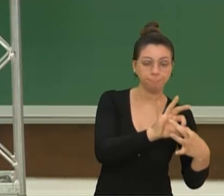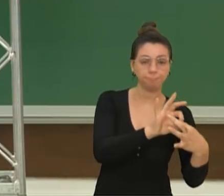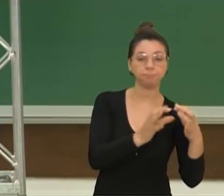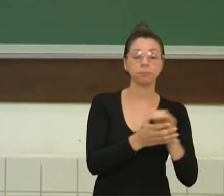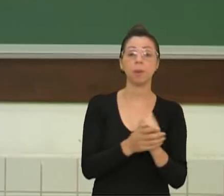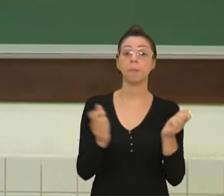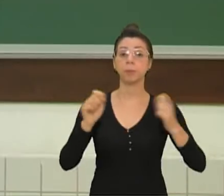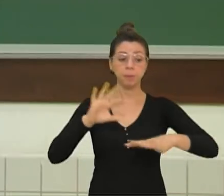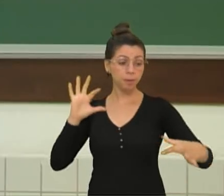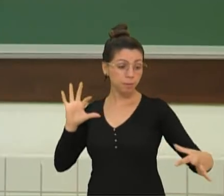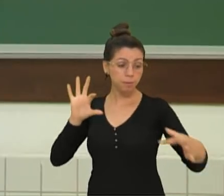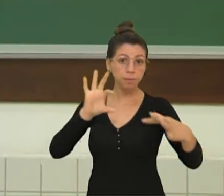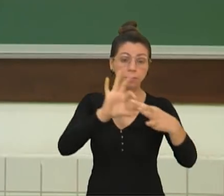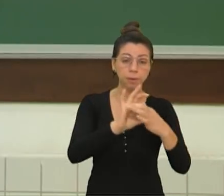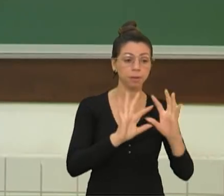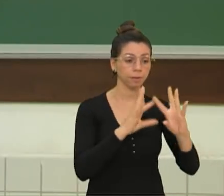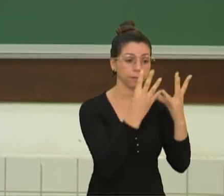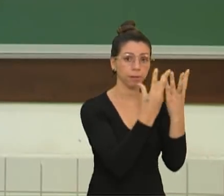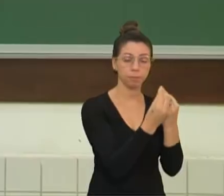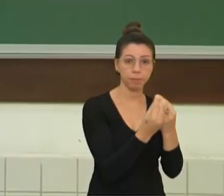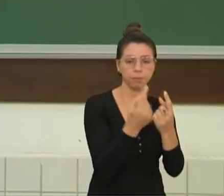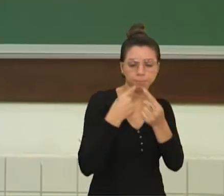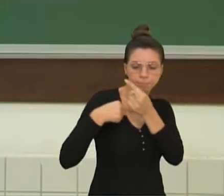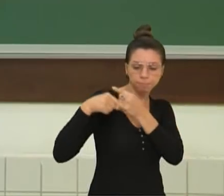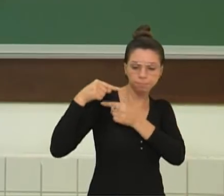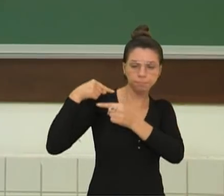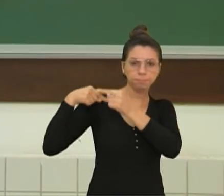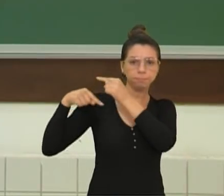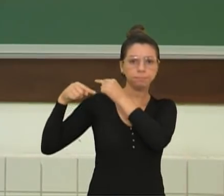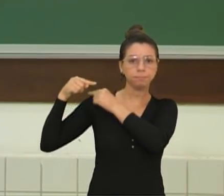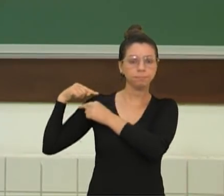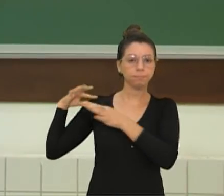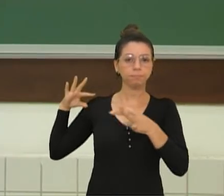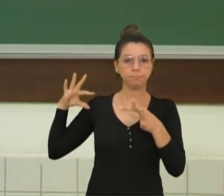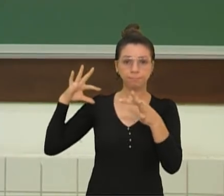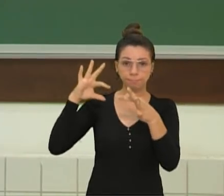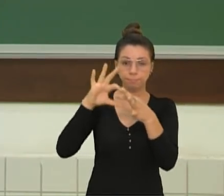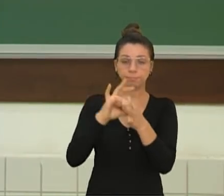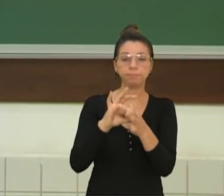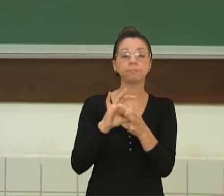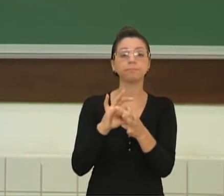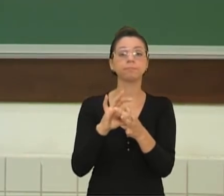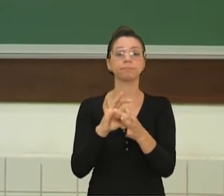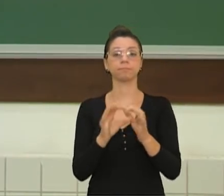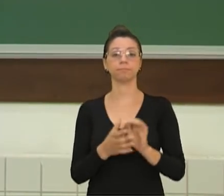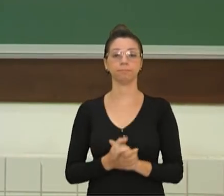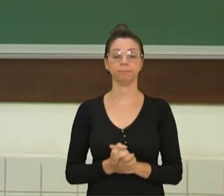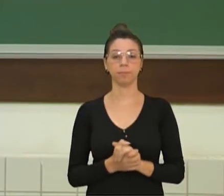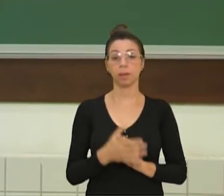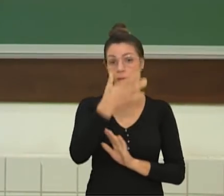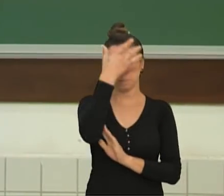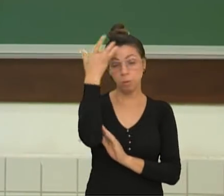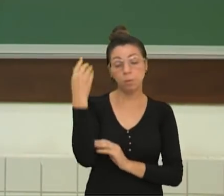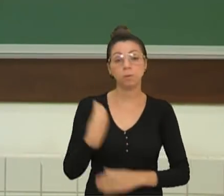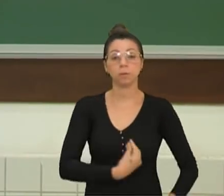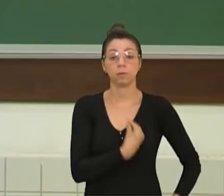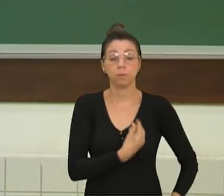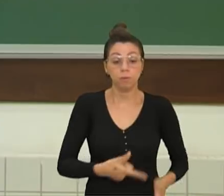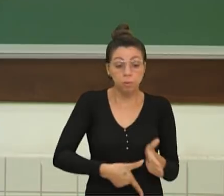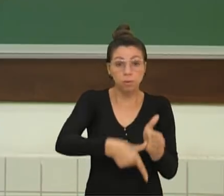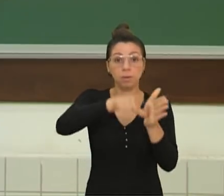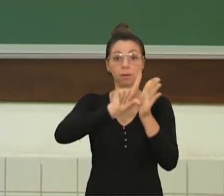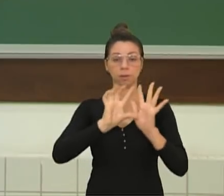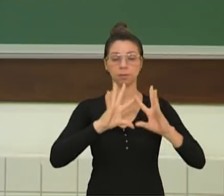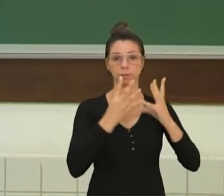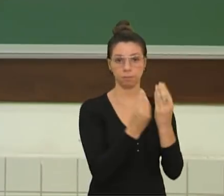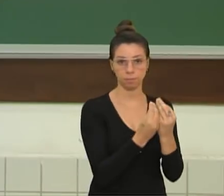têm essa ligação da família com a sua ancestralidade, a sua ligação com as pessoas que viveram antes na